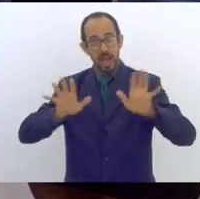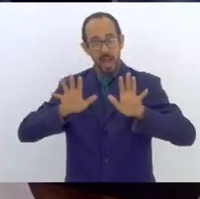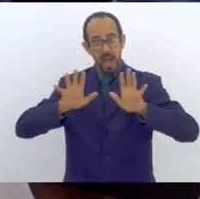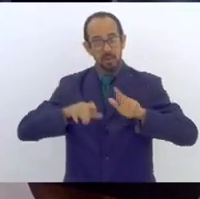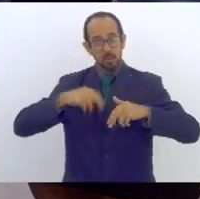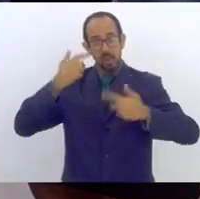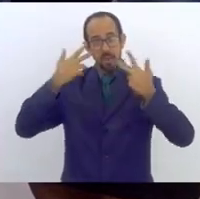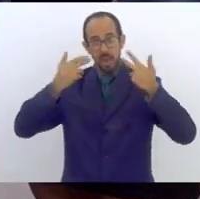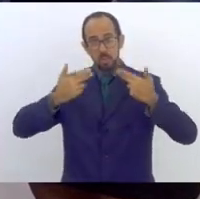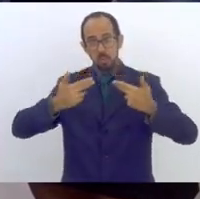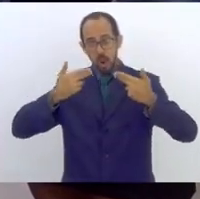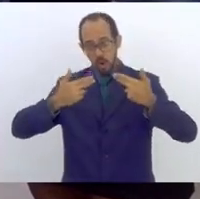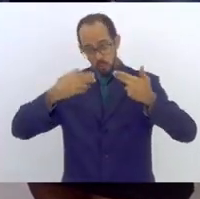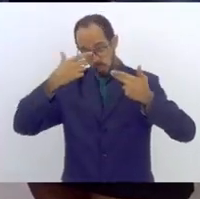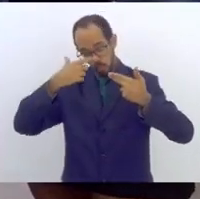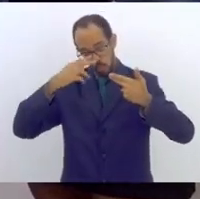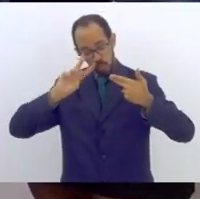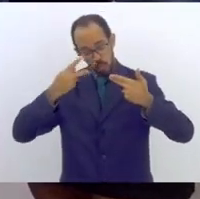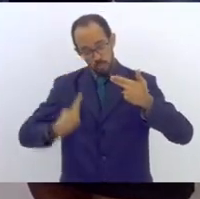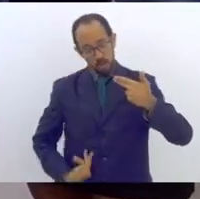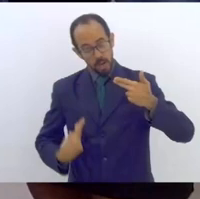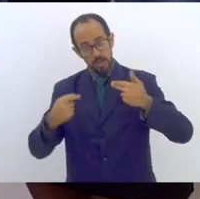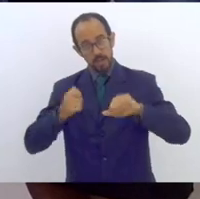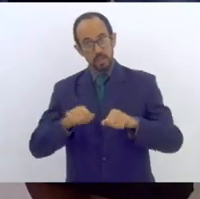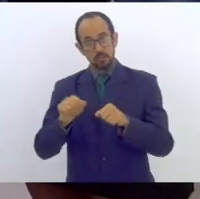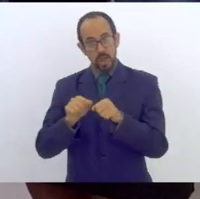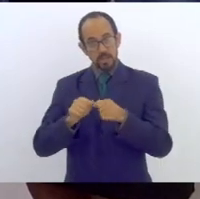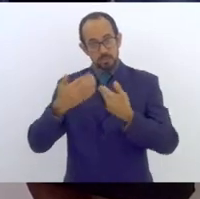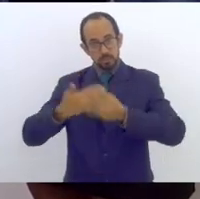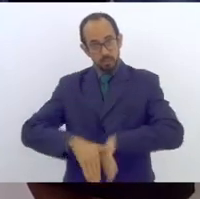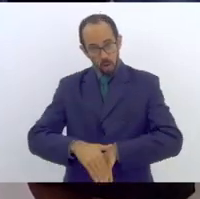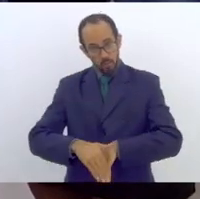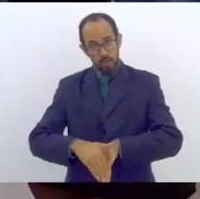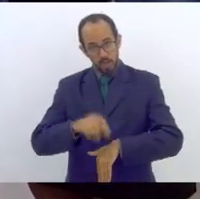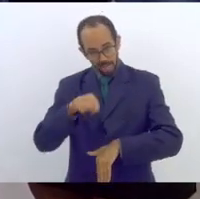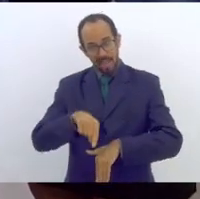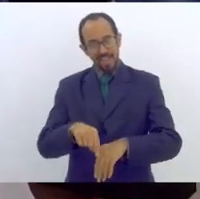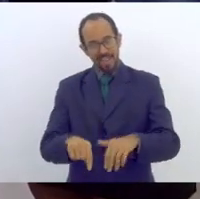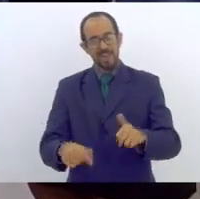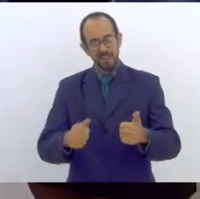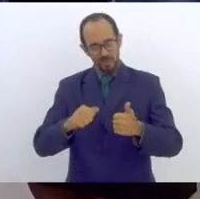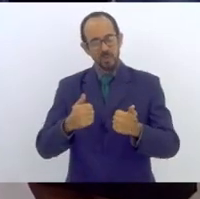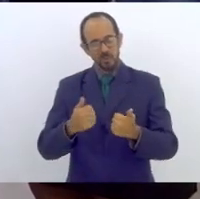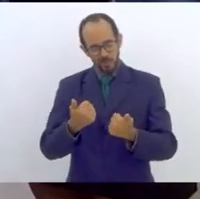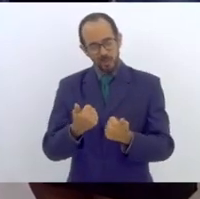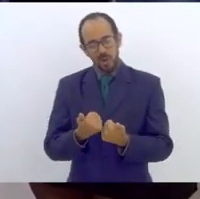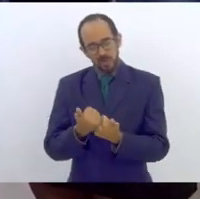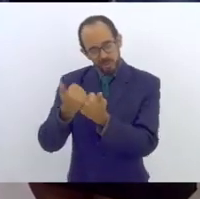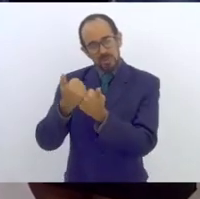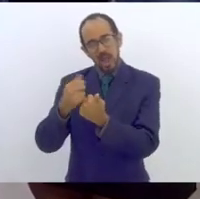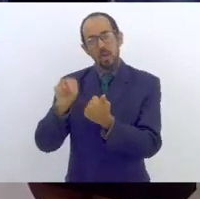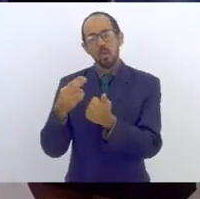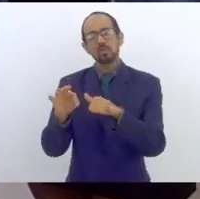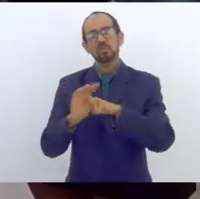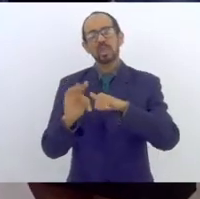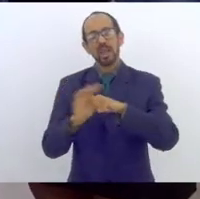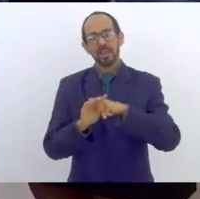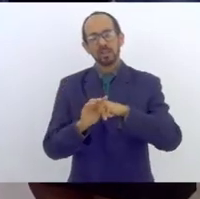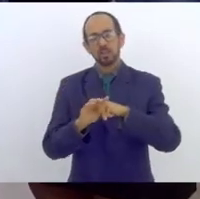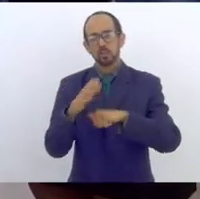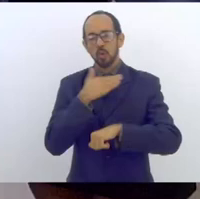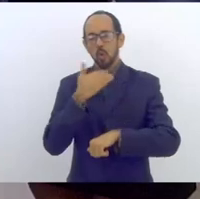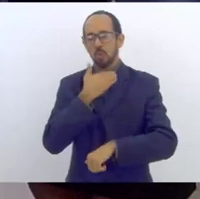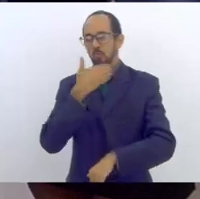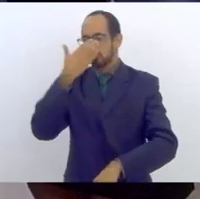da natureza humana que faz prova de concurso é o pessoal auxiliar e técnico então ele não vai apenas